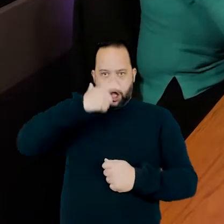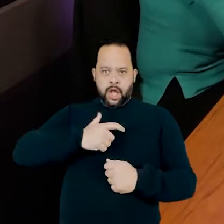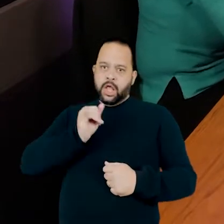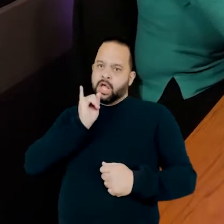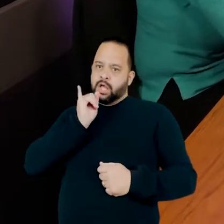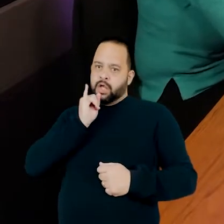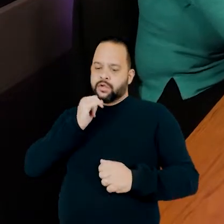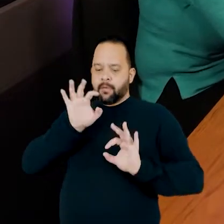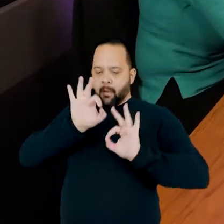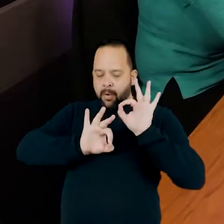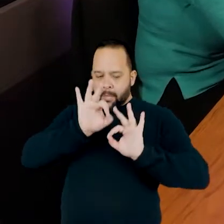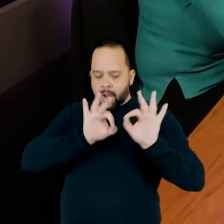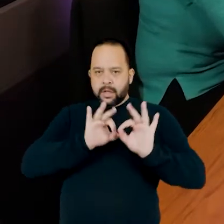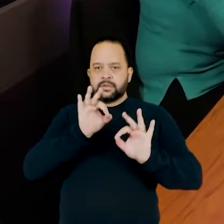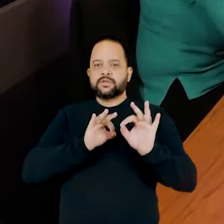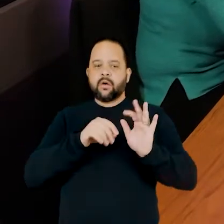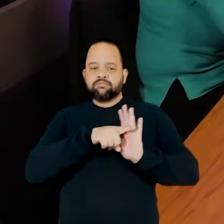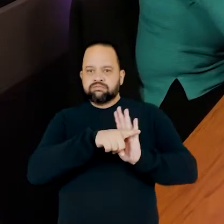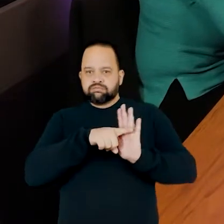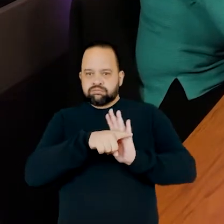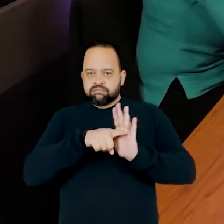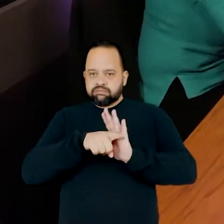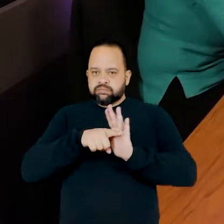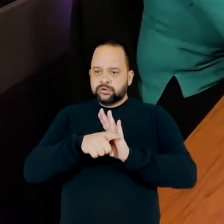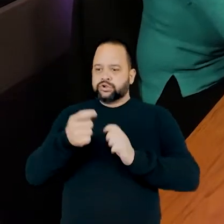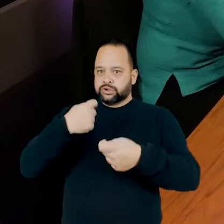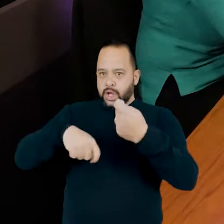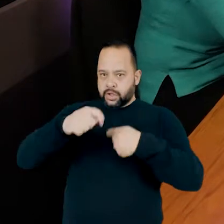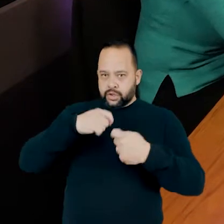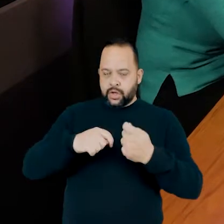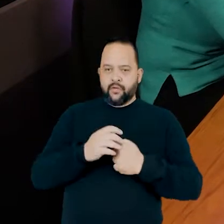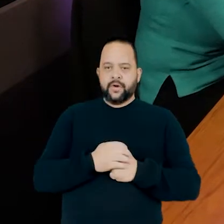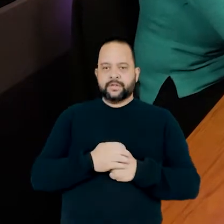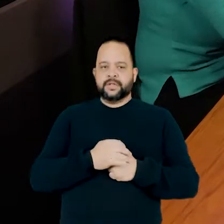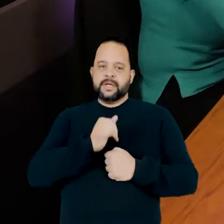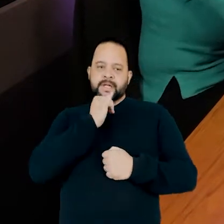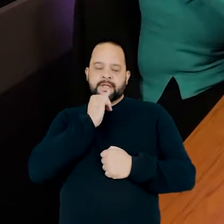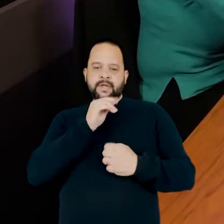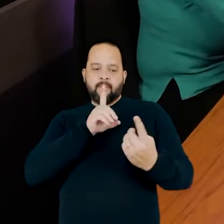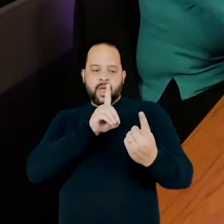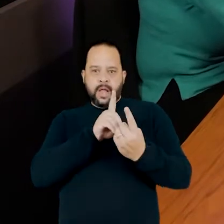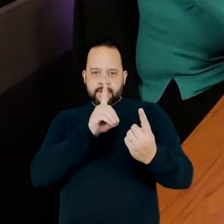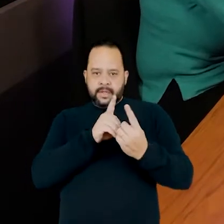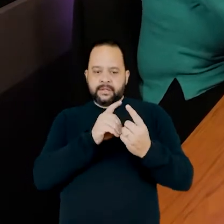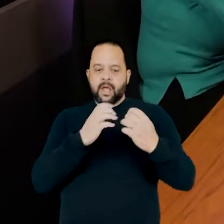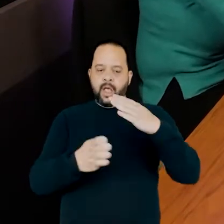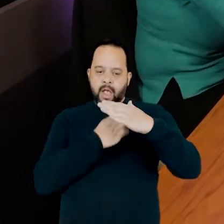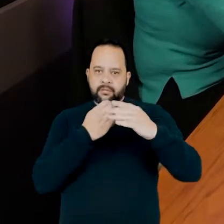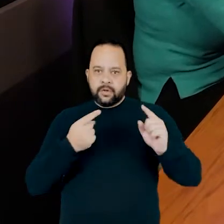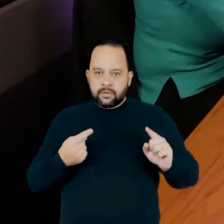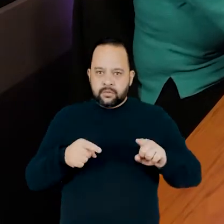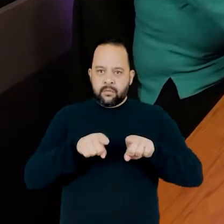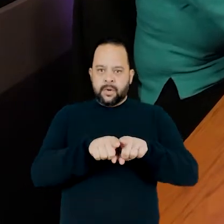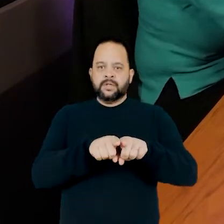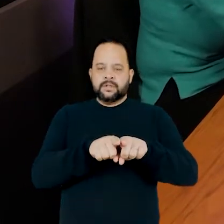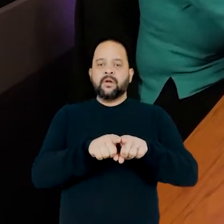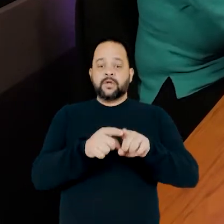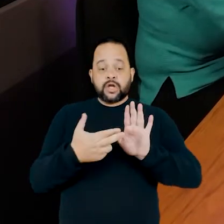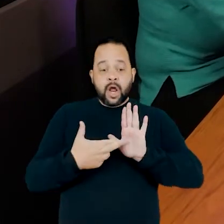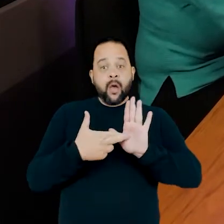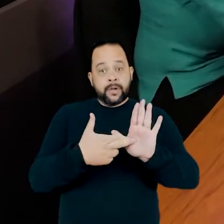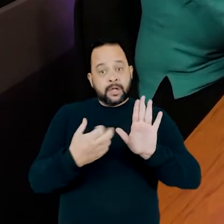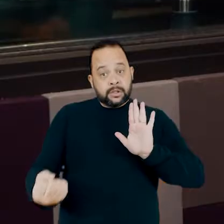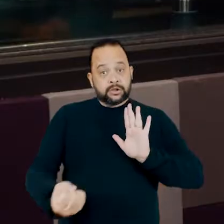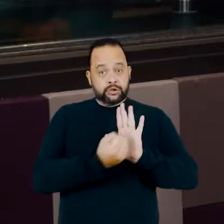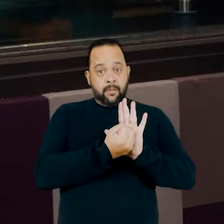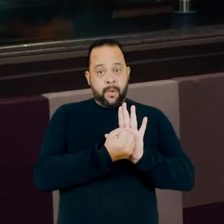eu faço desenvolvimento de mercado. Então, a gente tem algumas frentes, né? Atender tanto os nossos parceiros, para que eles sejam embaixadores da